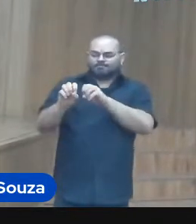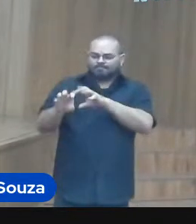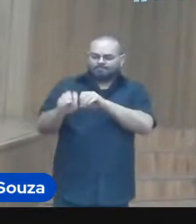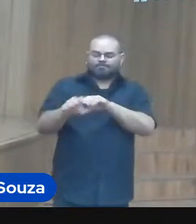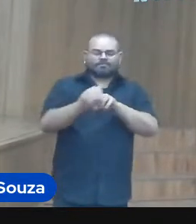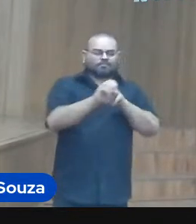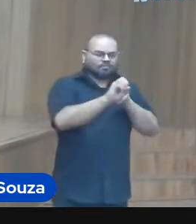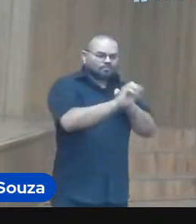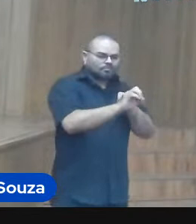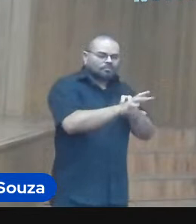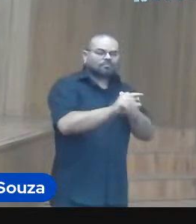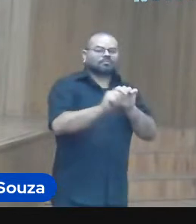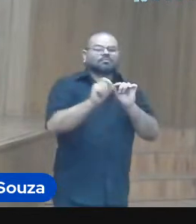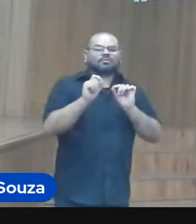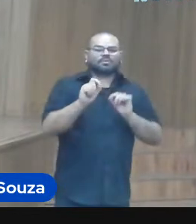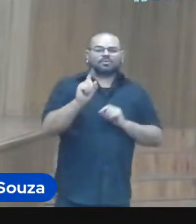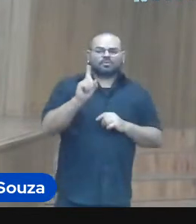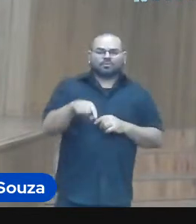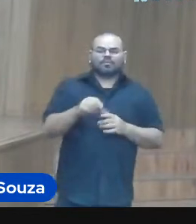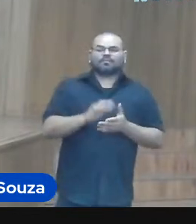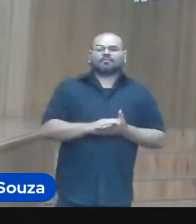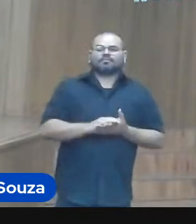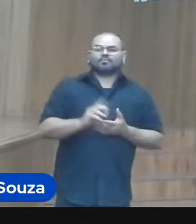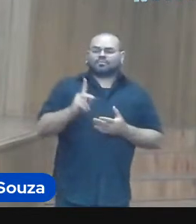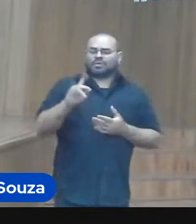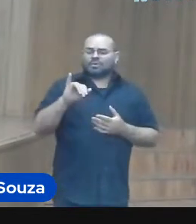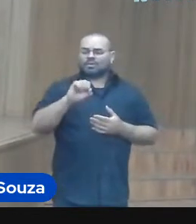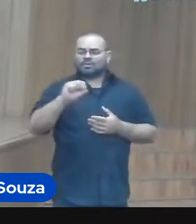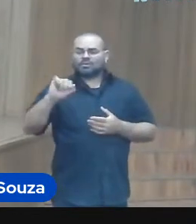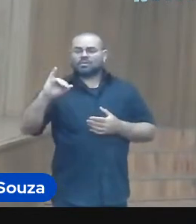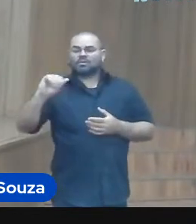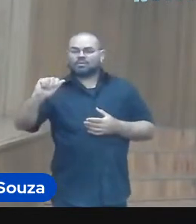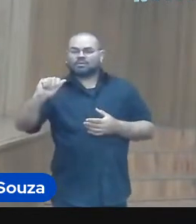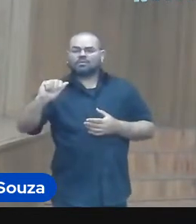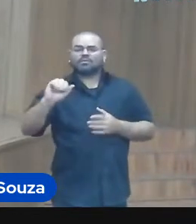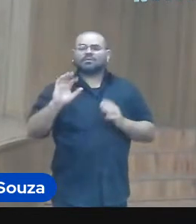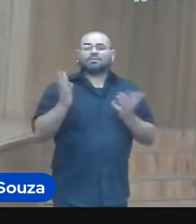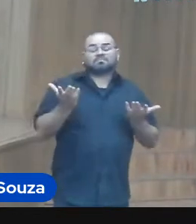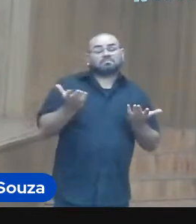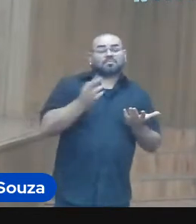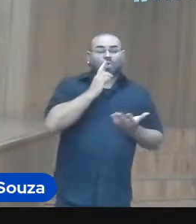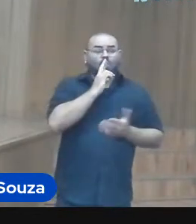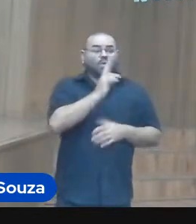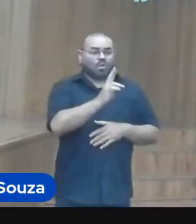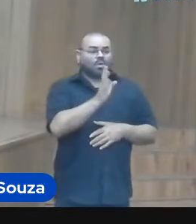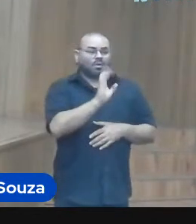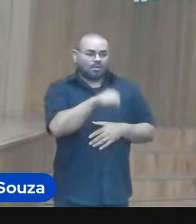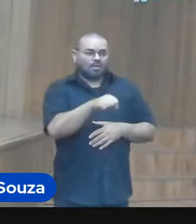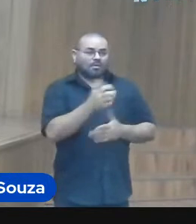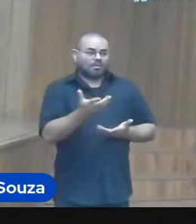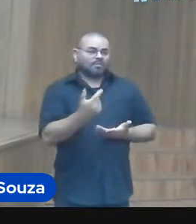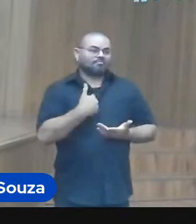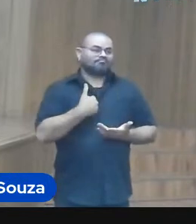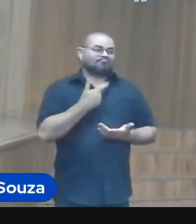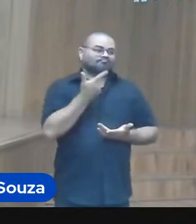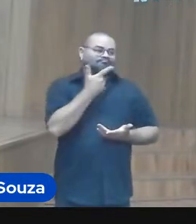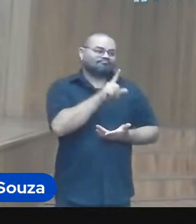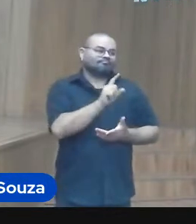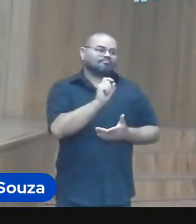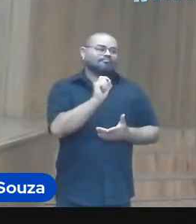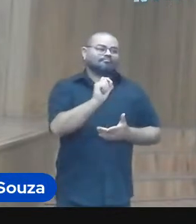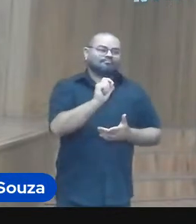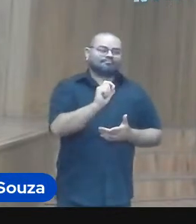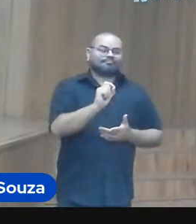Esse é o ponto aí. Kícia, não sei se eu respondi a sua pergunta, mas foi o melhor que eu consegui aqui pensar